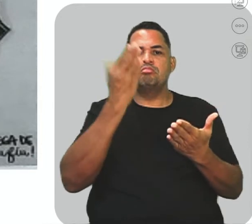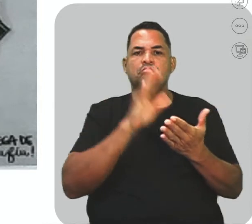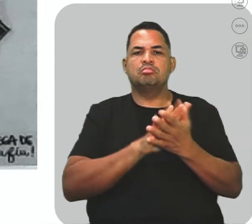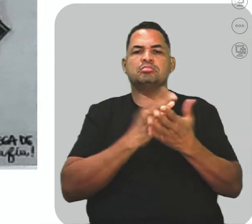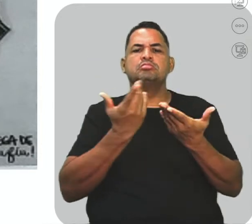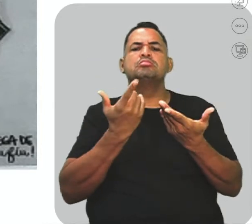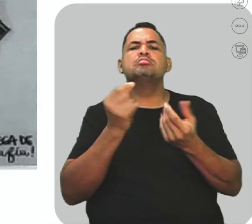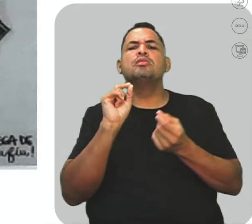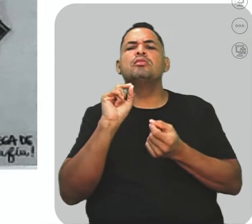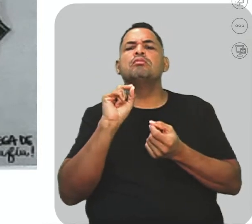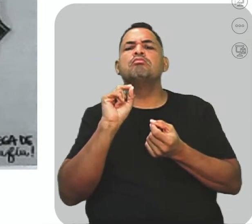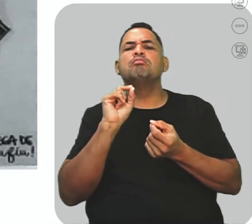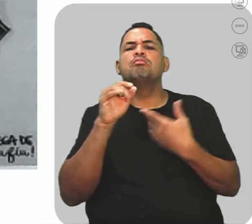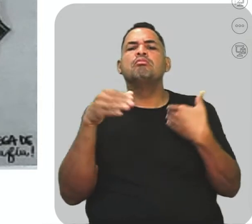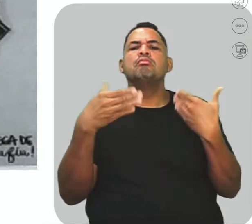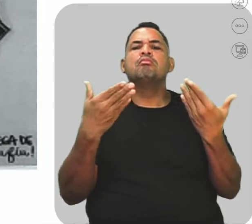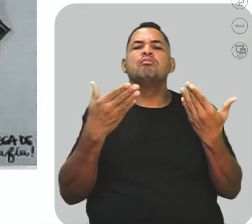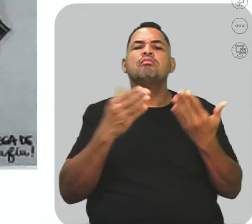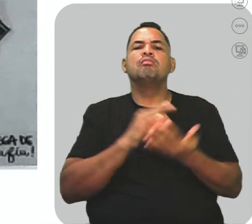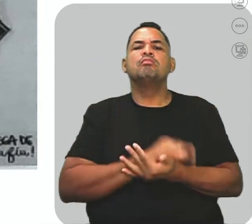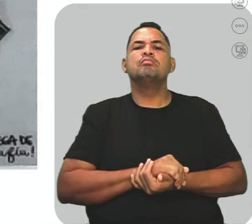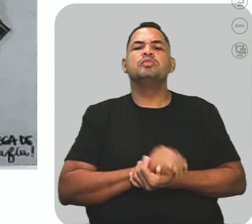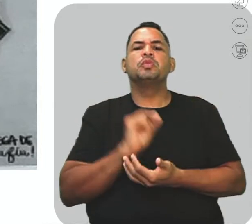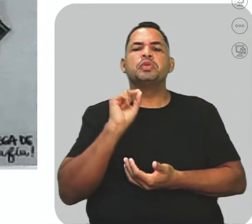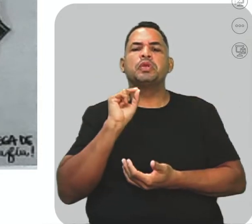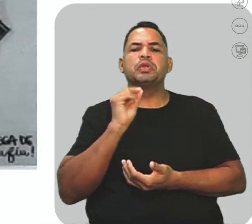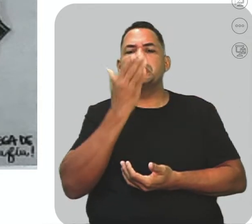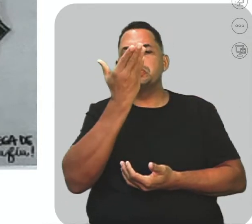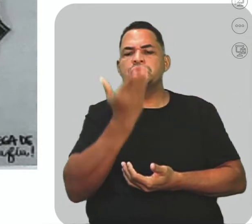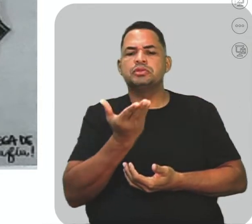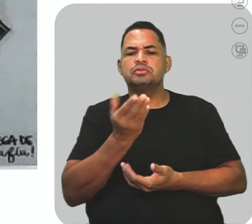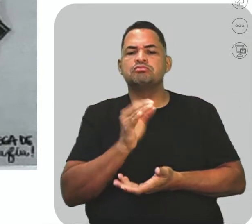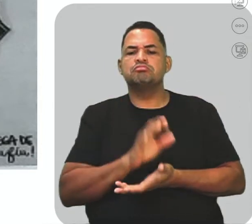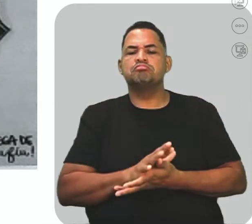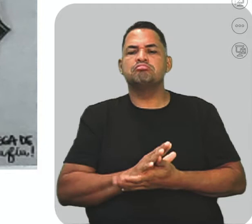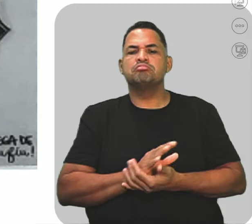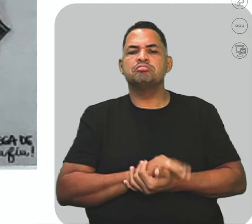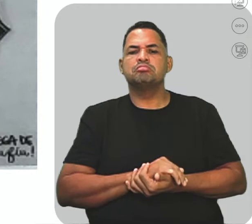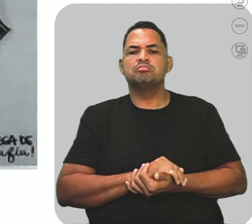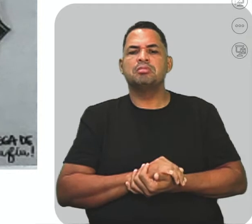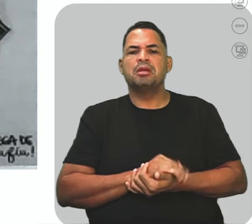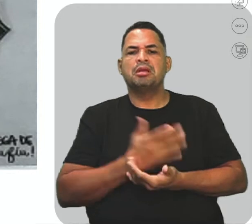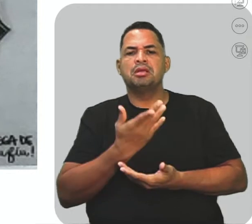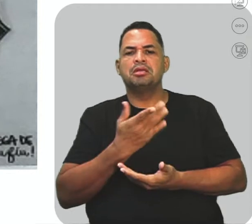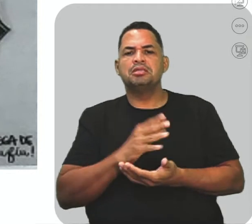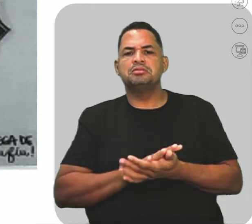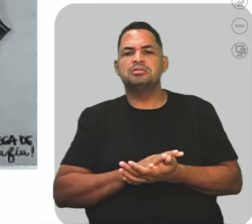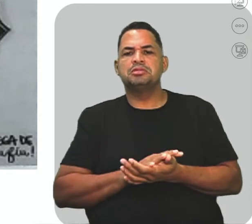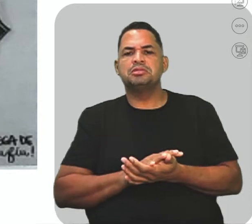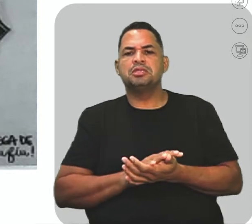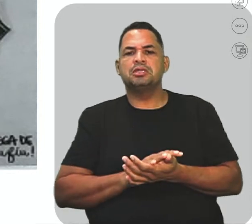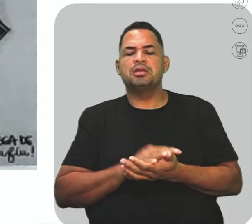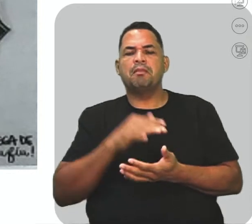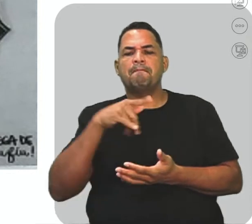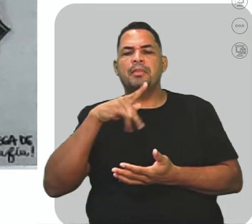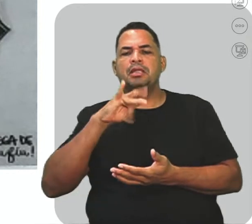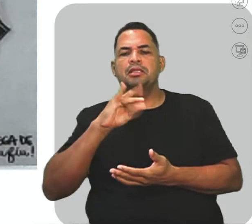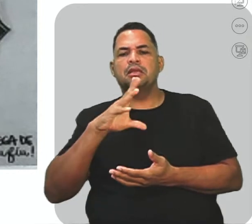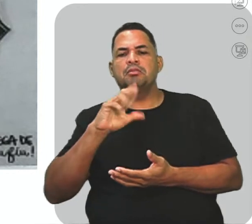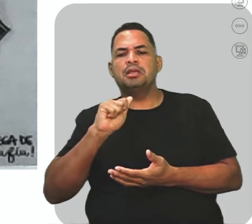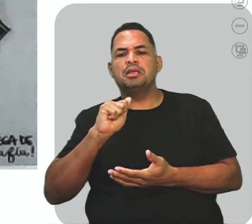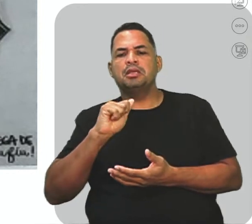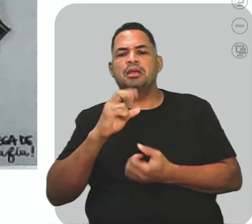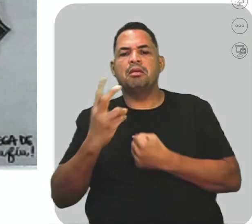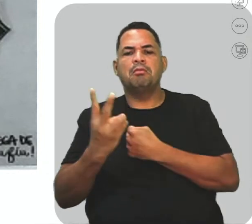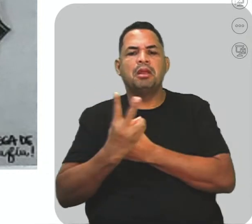se perguntando, mas o que é isso? Alguém respondeu pandemia, né?